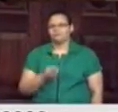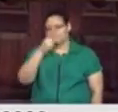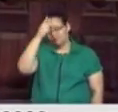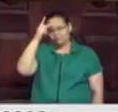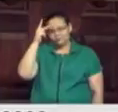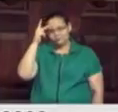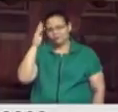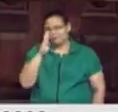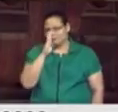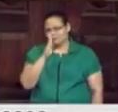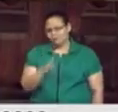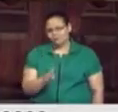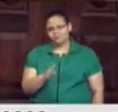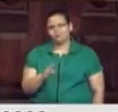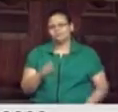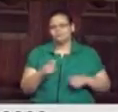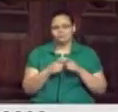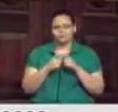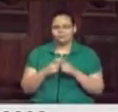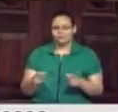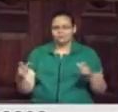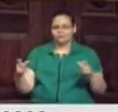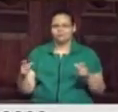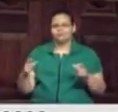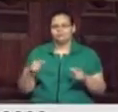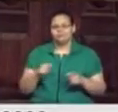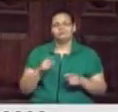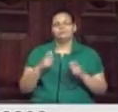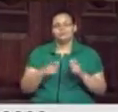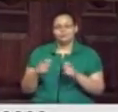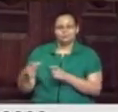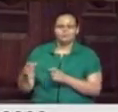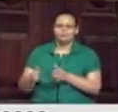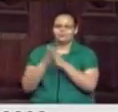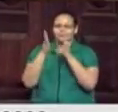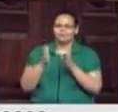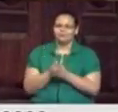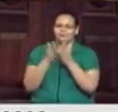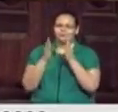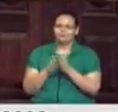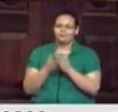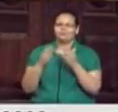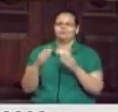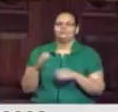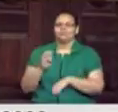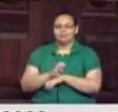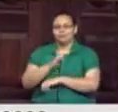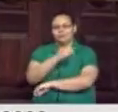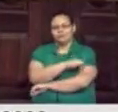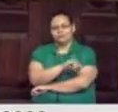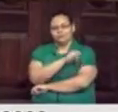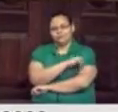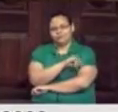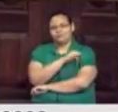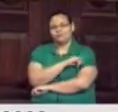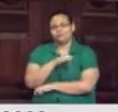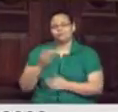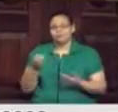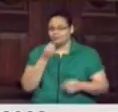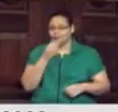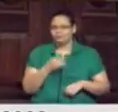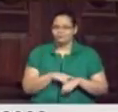seriam diretamente impactadas, a maioria delas nos municípios mais pobres do Estado do Rio de Janeiro. Em boa hora, essa